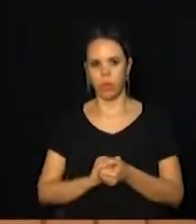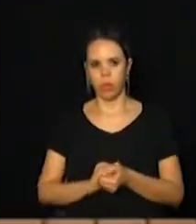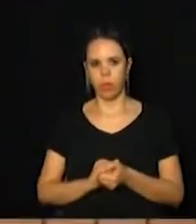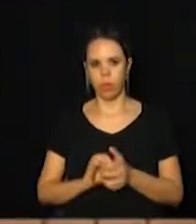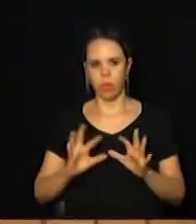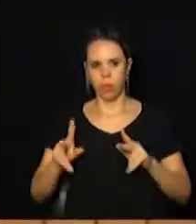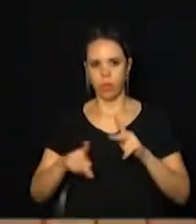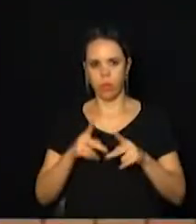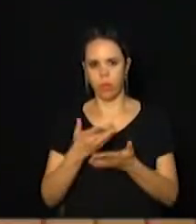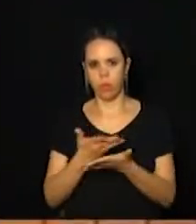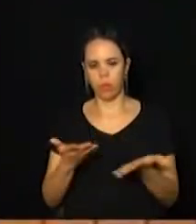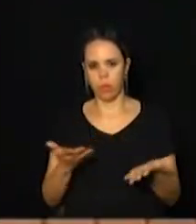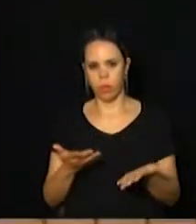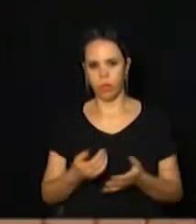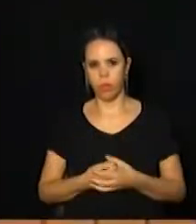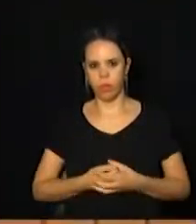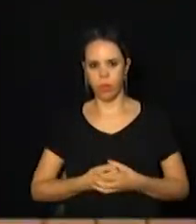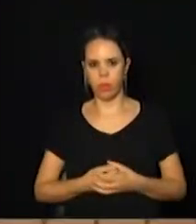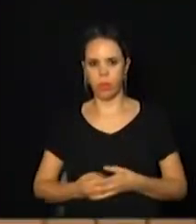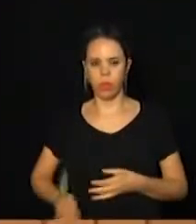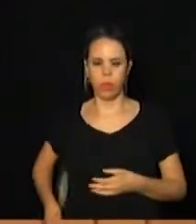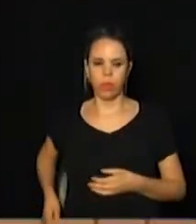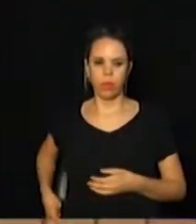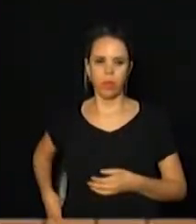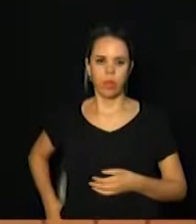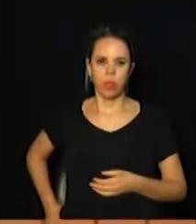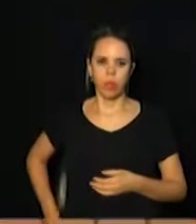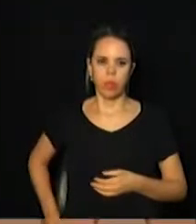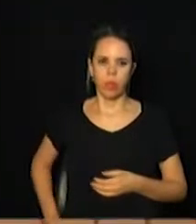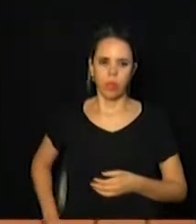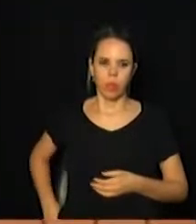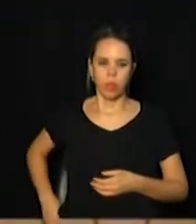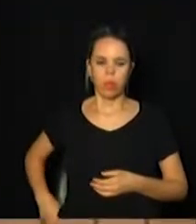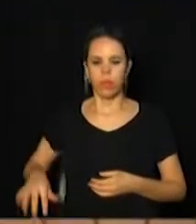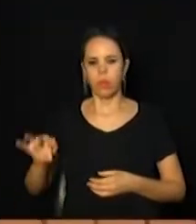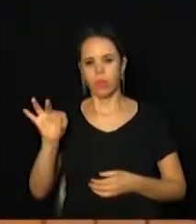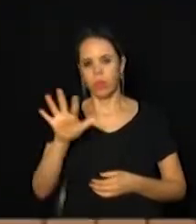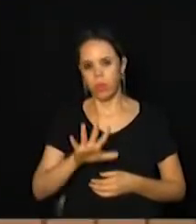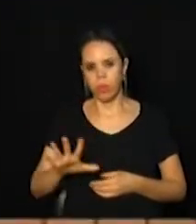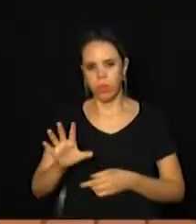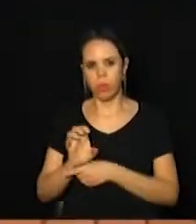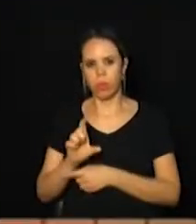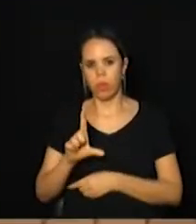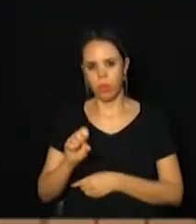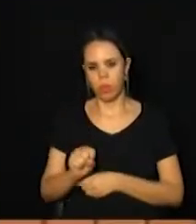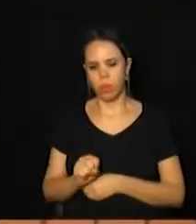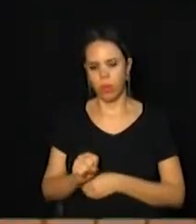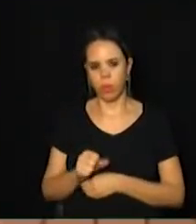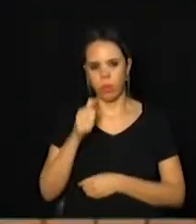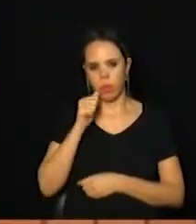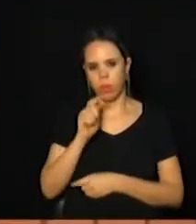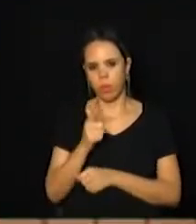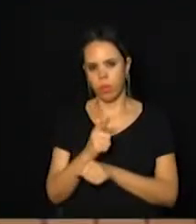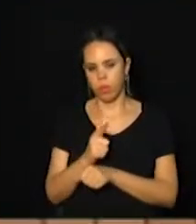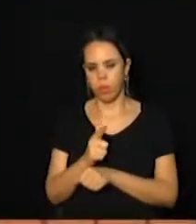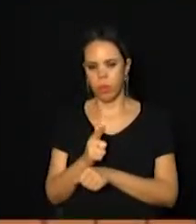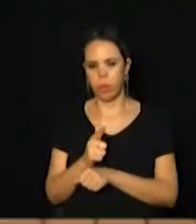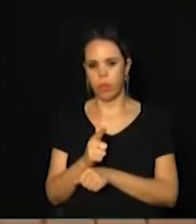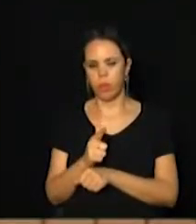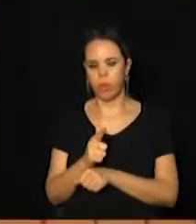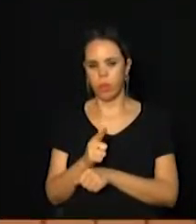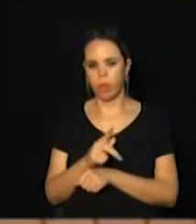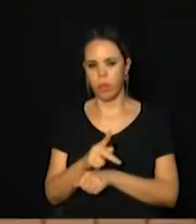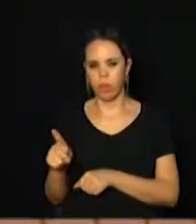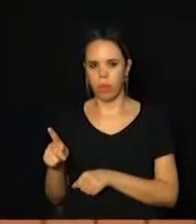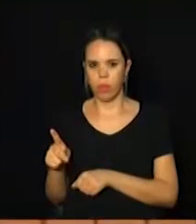todos os senhores e senhoras o presidente da Federação do Estado do ES a Raissa presidente de Guarulhos Telma e